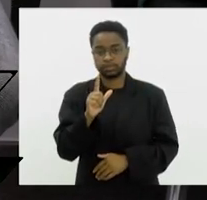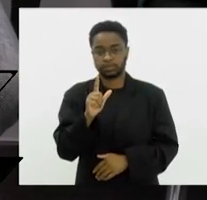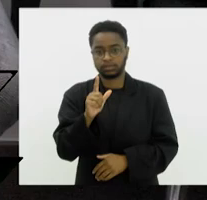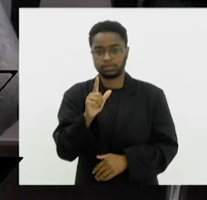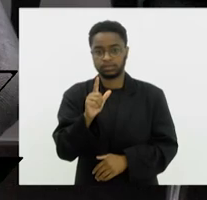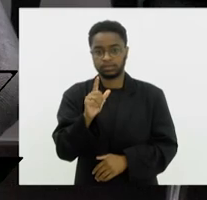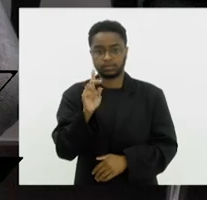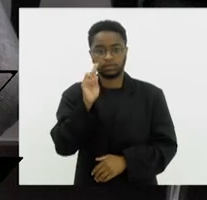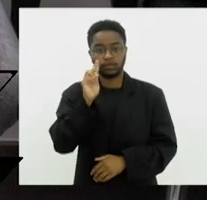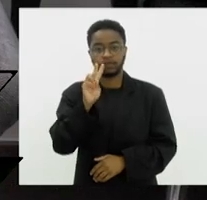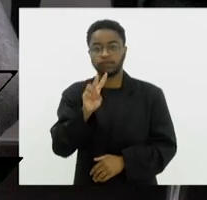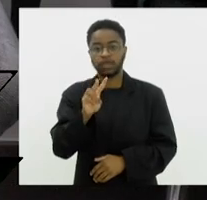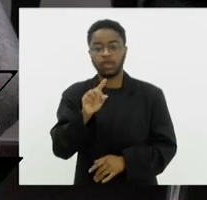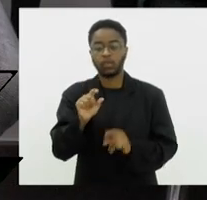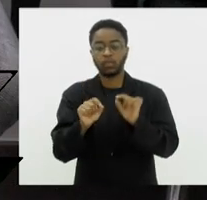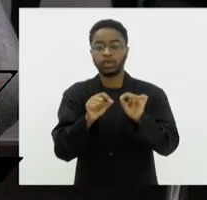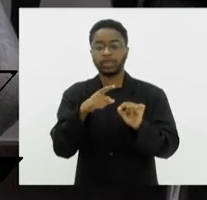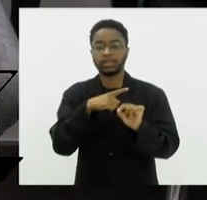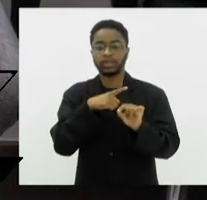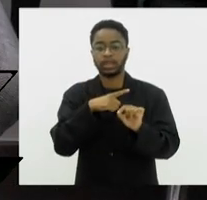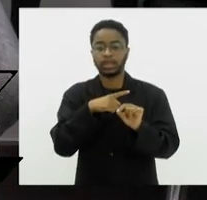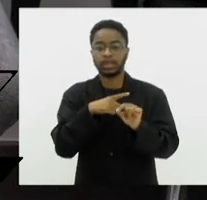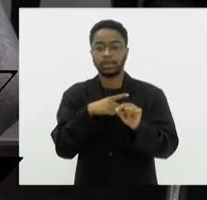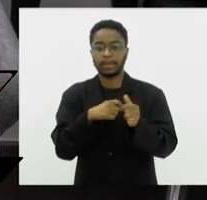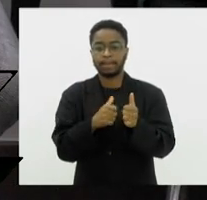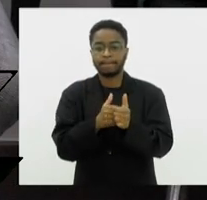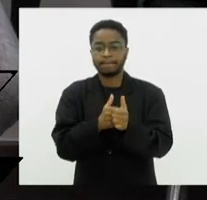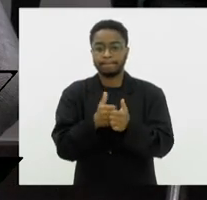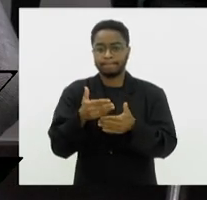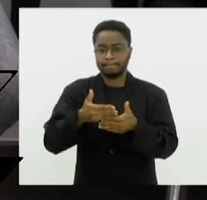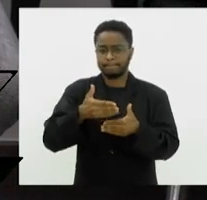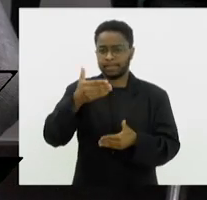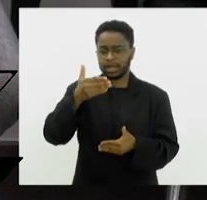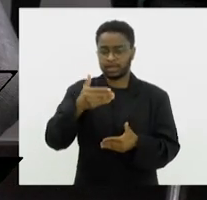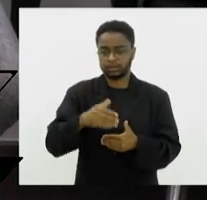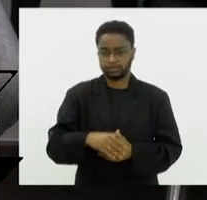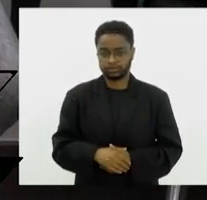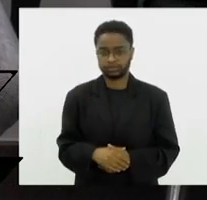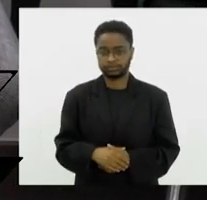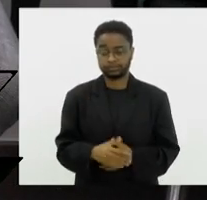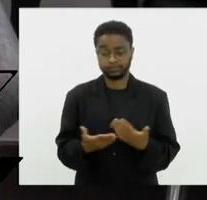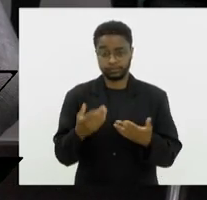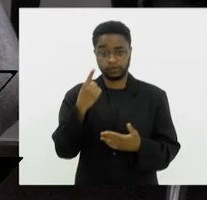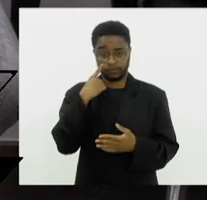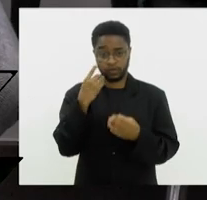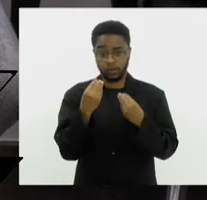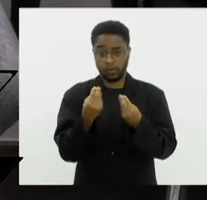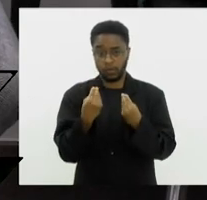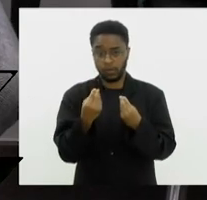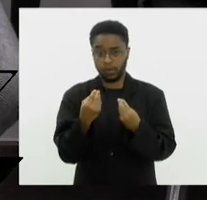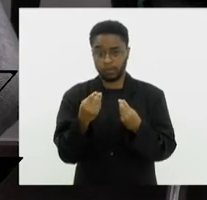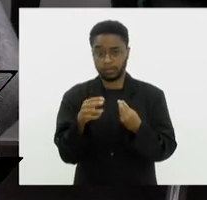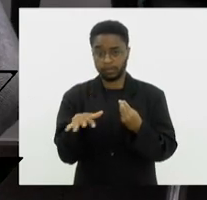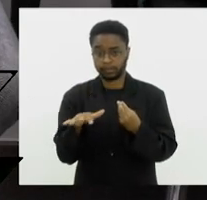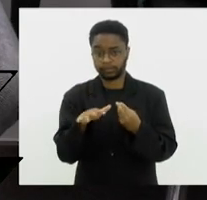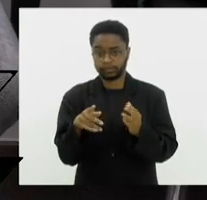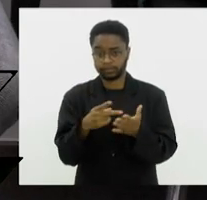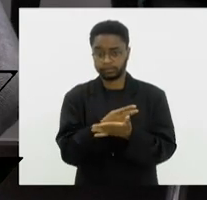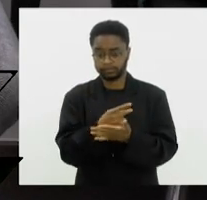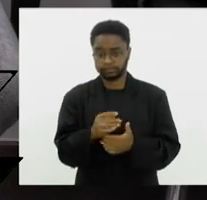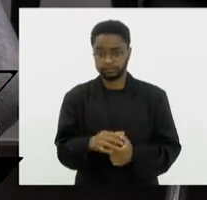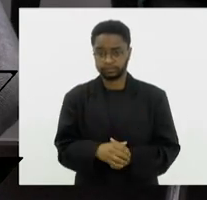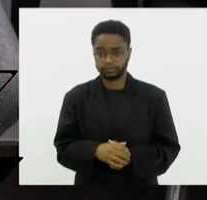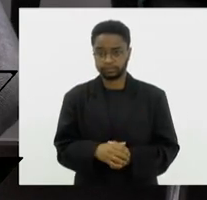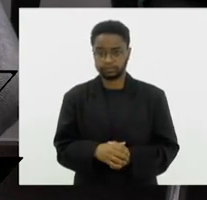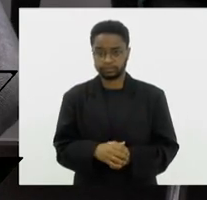visualizar o que tem atrás das paredes. Olha onde é que a gente está chegando. Não de